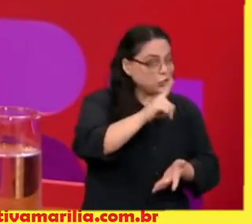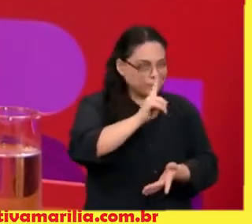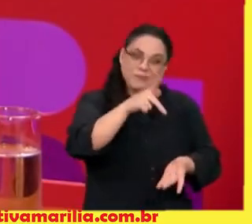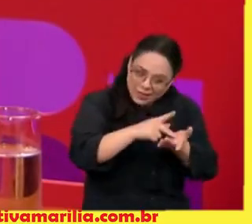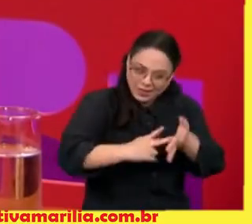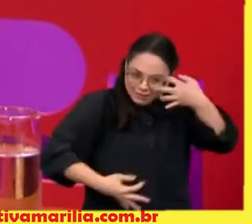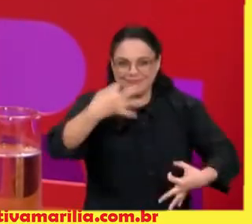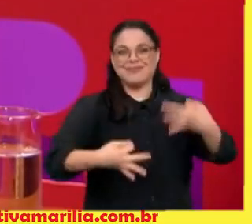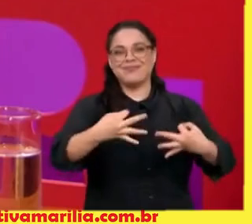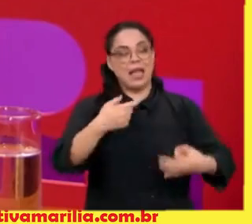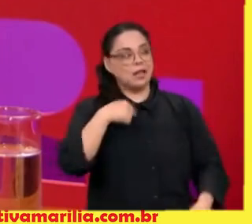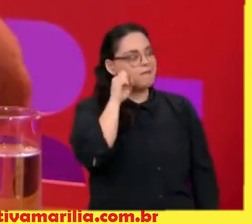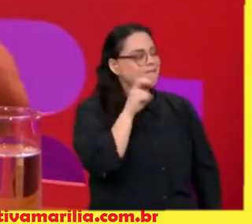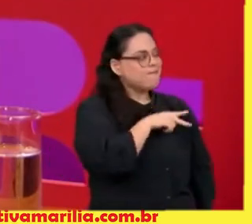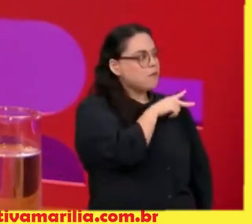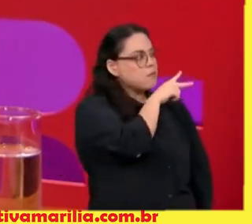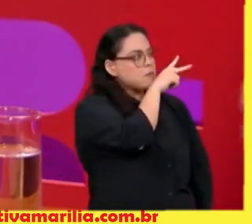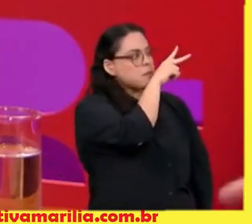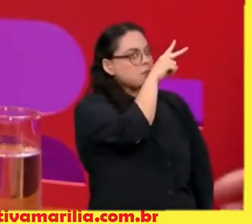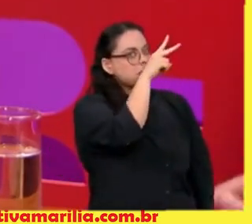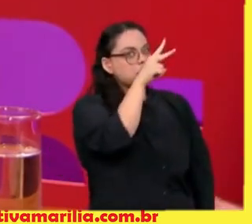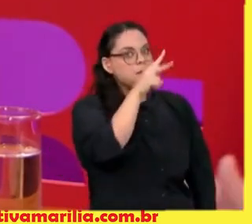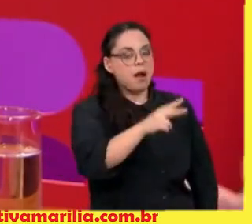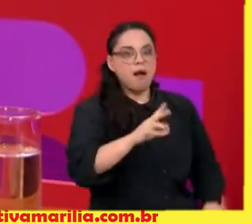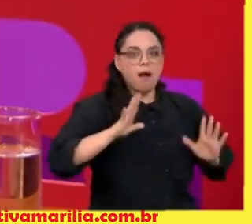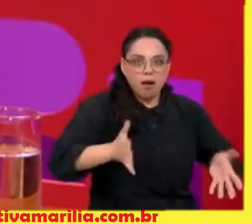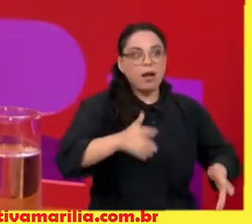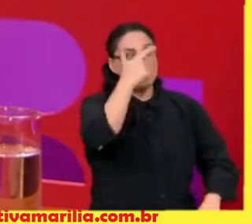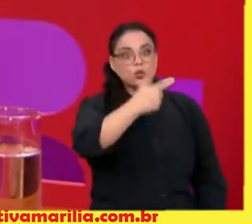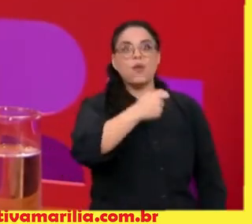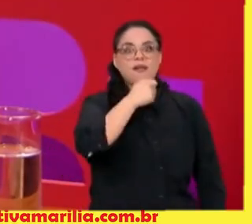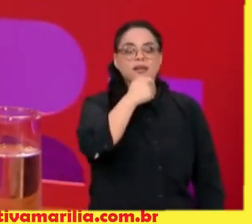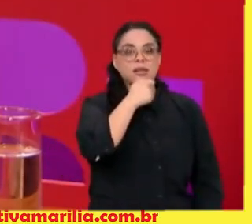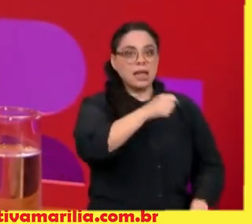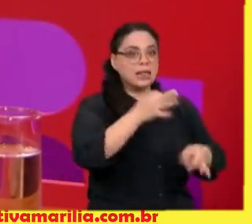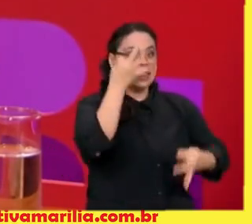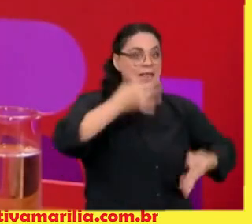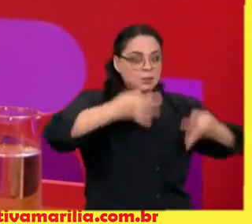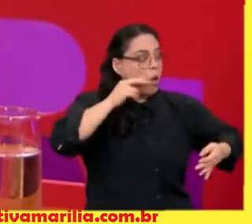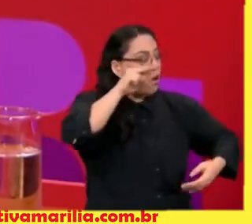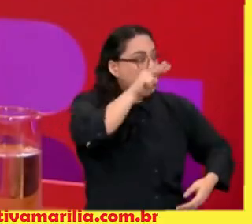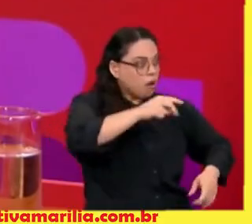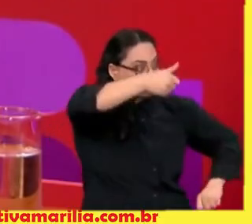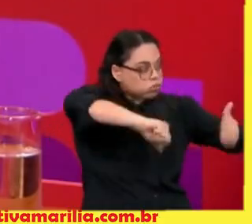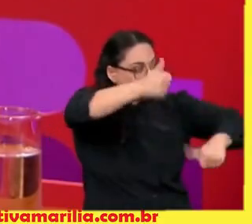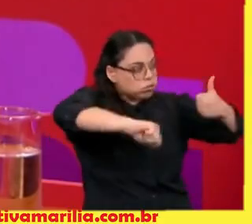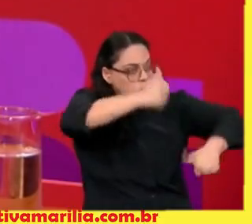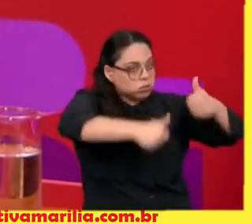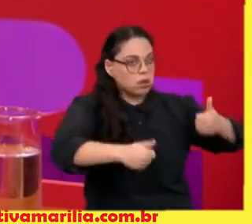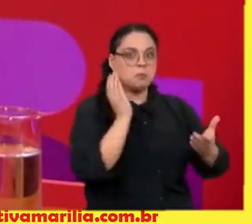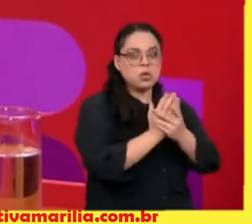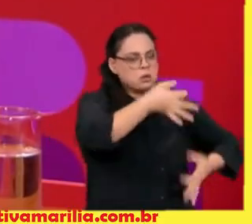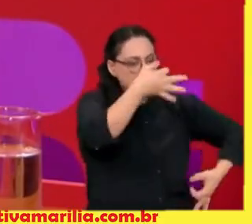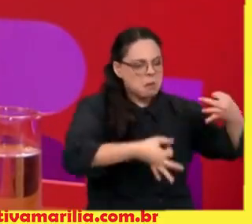né? Tava rolando, mas eu fiquei pouco tempo. Esse cara, ele era eu não lembro o que ele fazia, mas